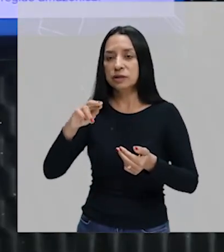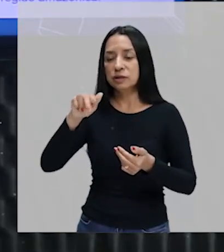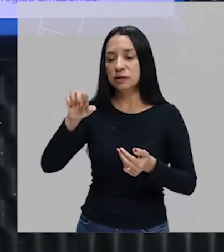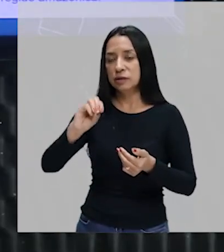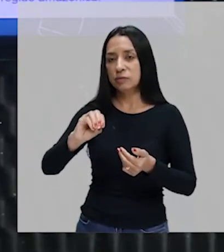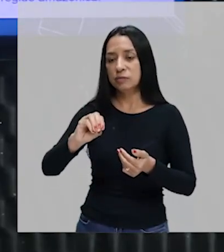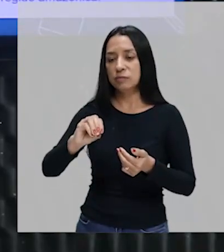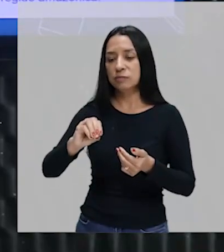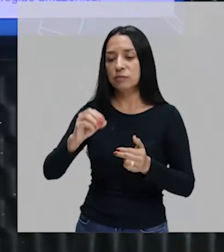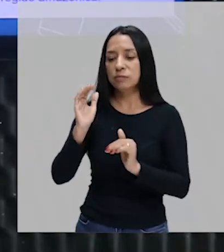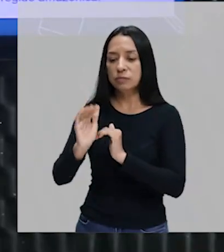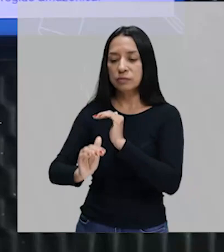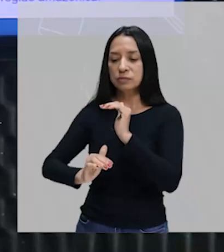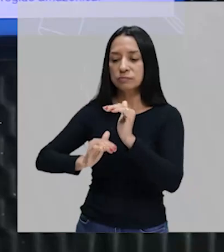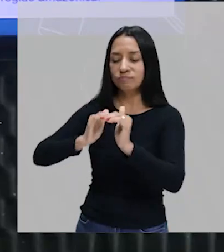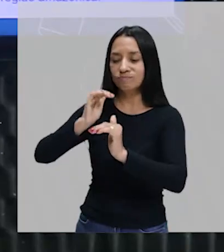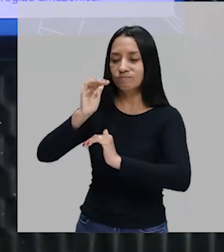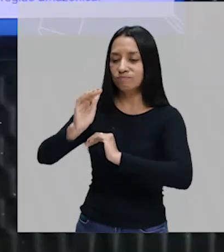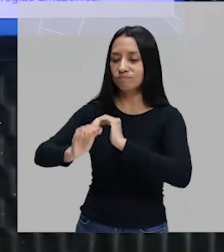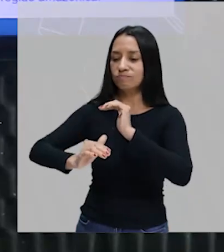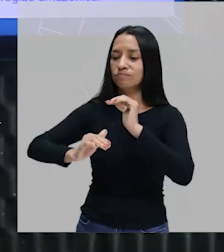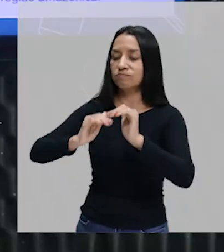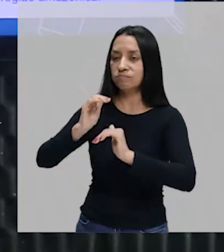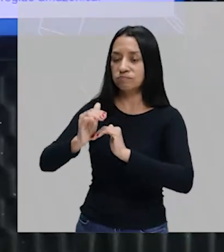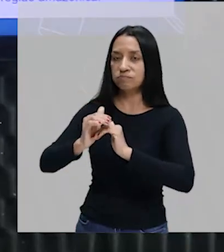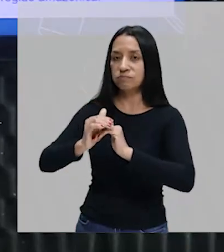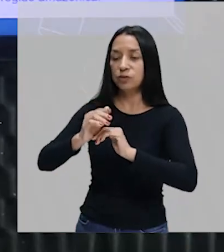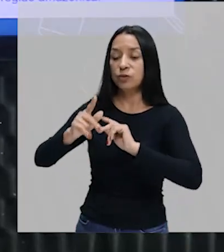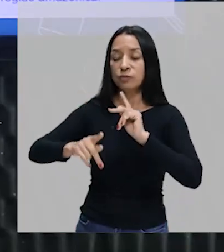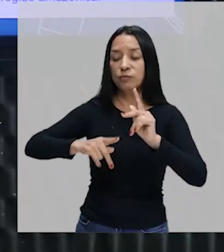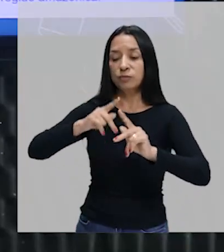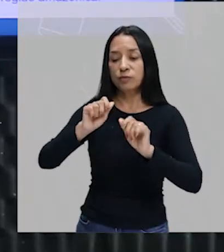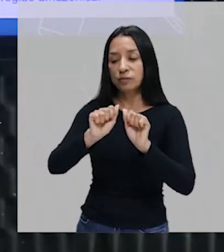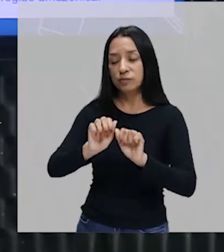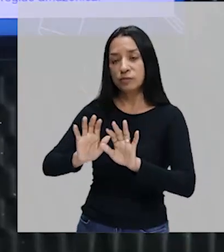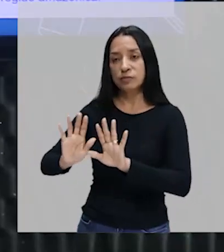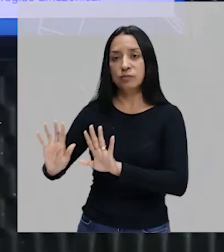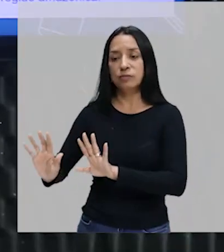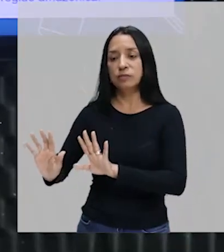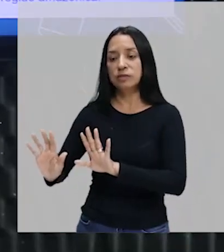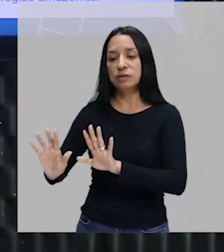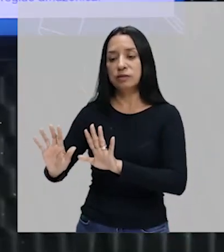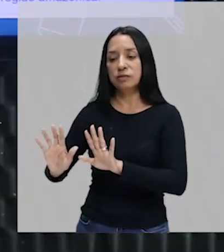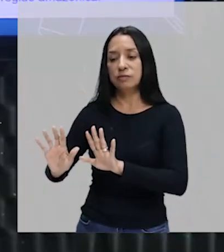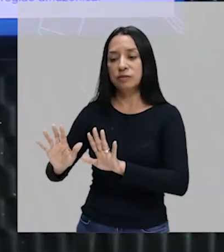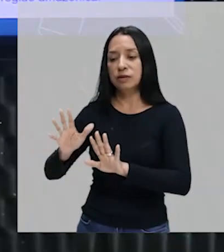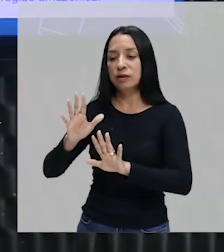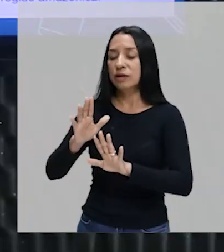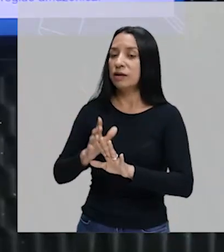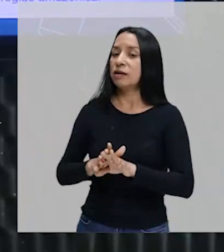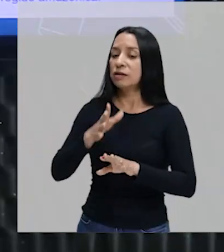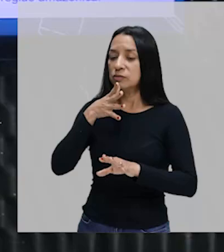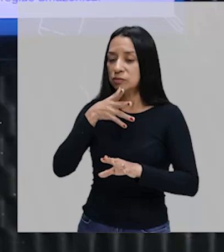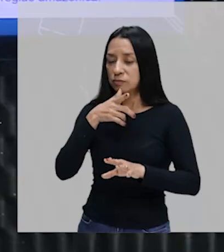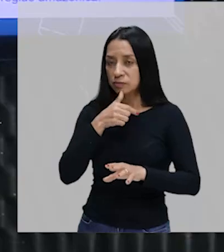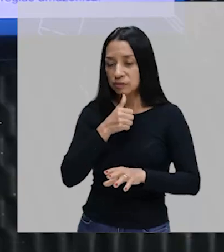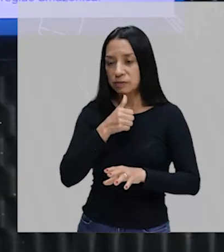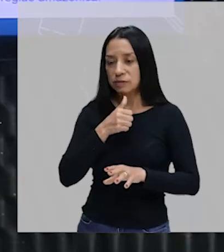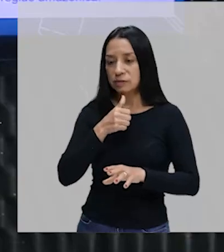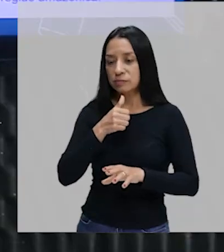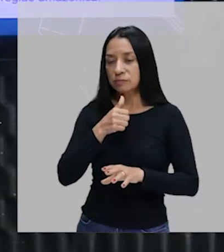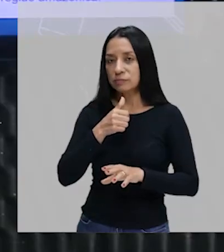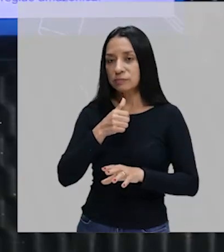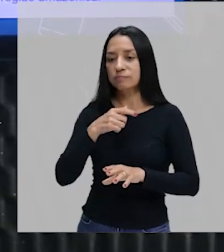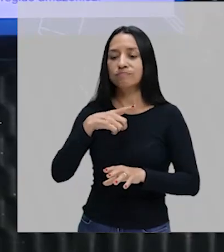lento. Esse processo de ocupação, ele acaba sendo lento. Além de ser tardio, além de ter condições